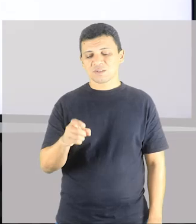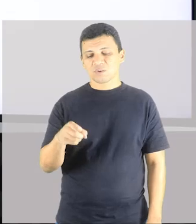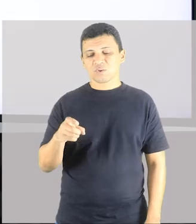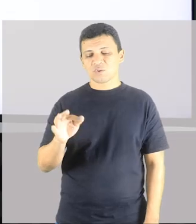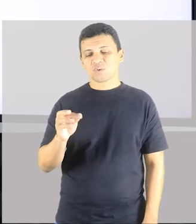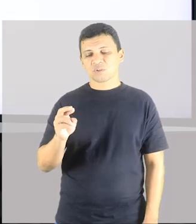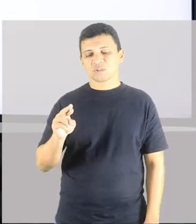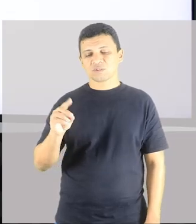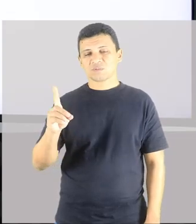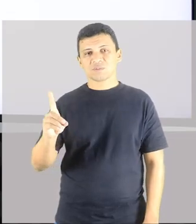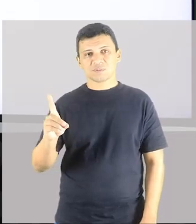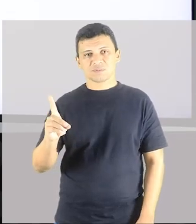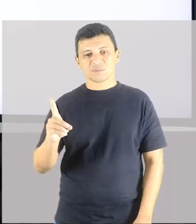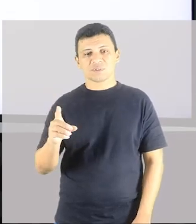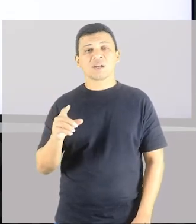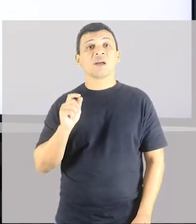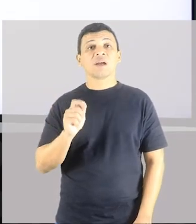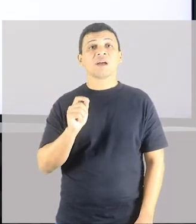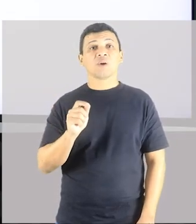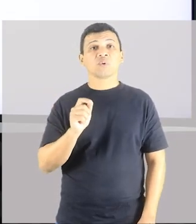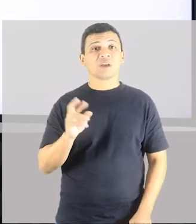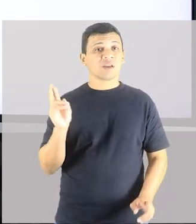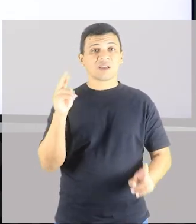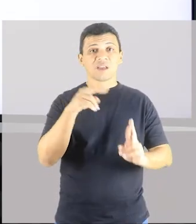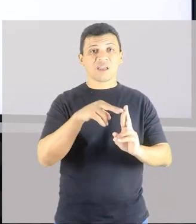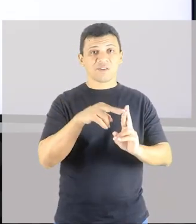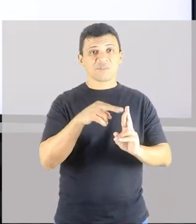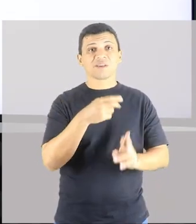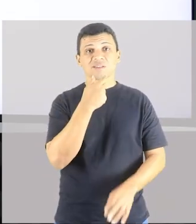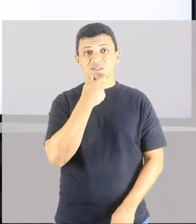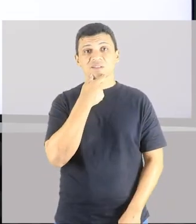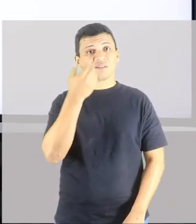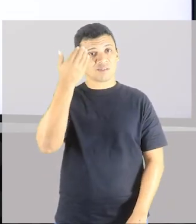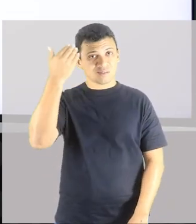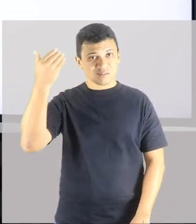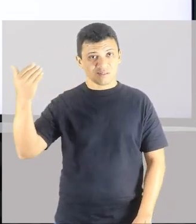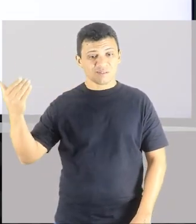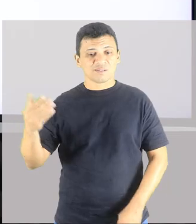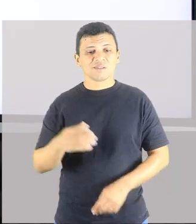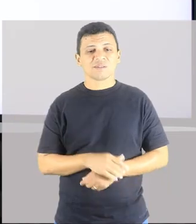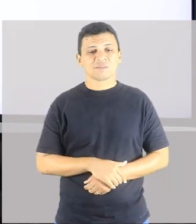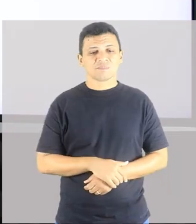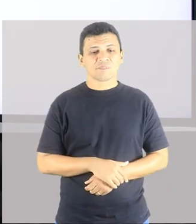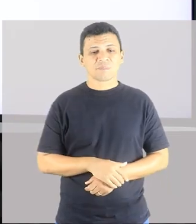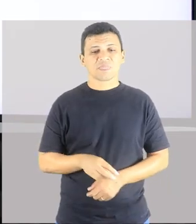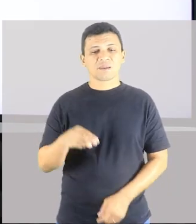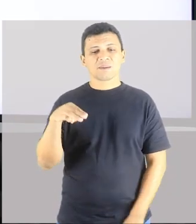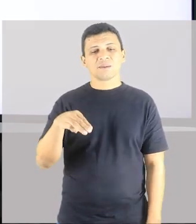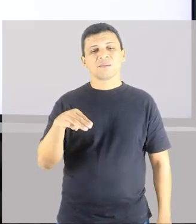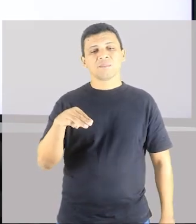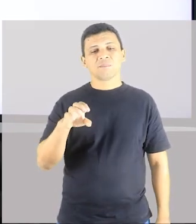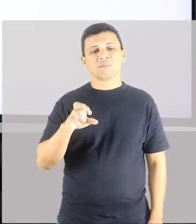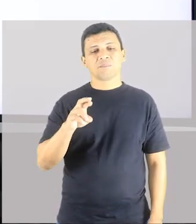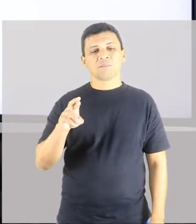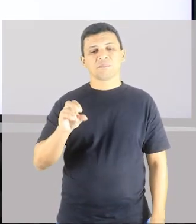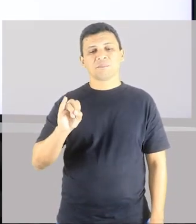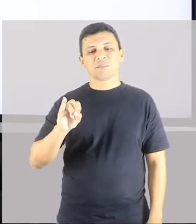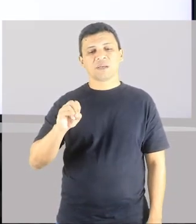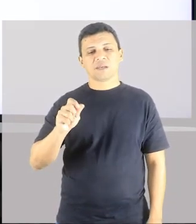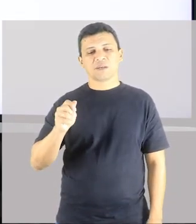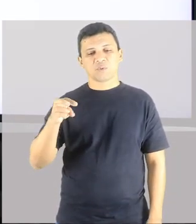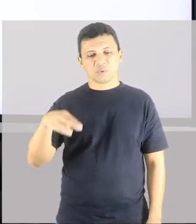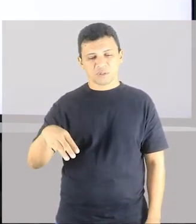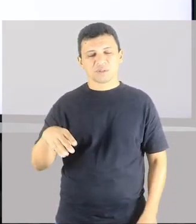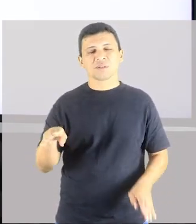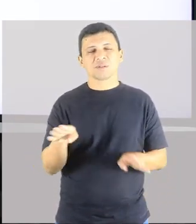a Oxford quanto a Cambridge são referências inglesas. Merriam-Webster é outro dicionário muito utilizado